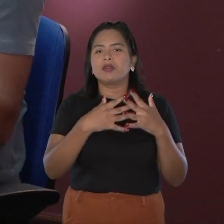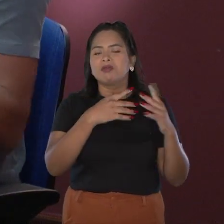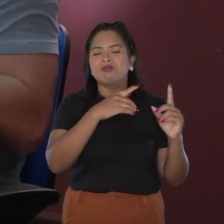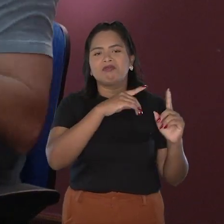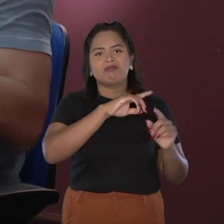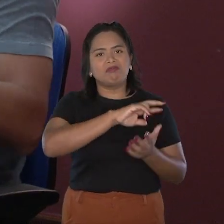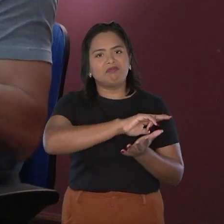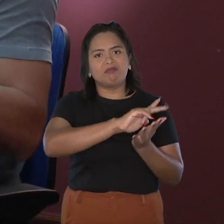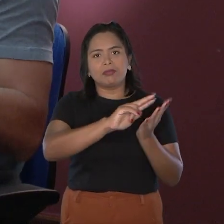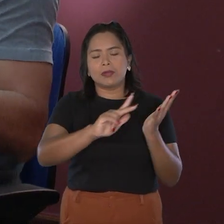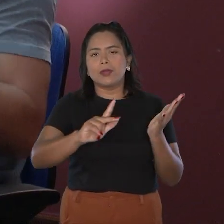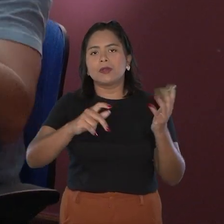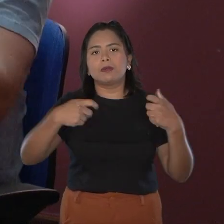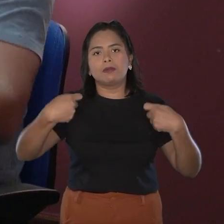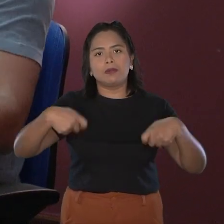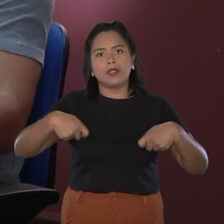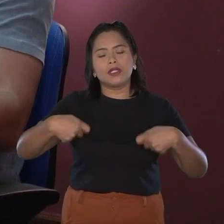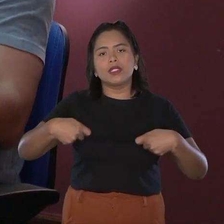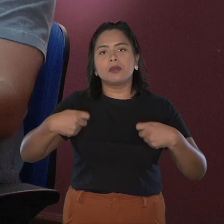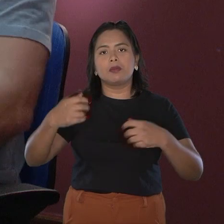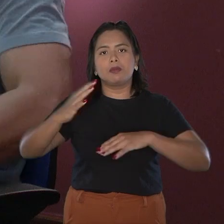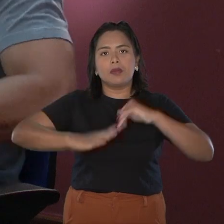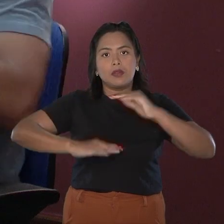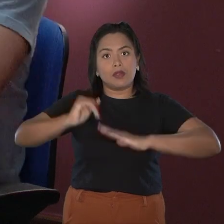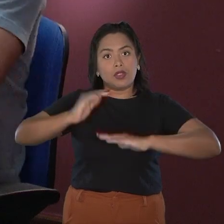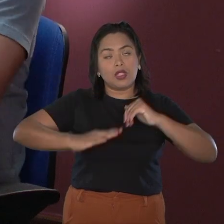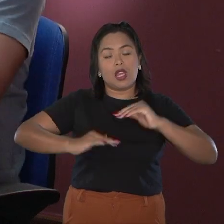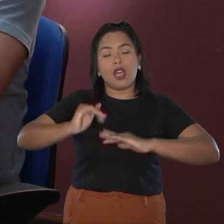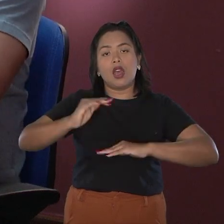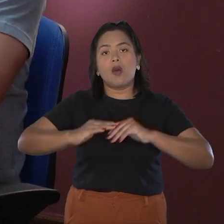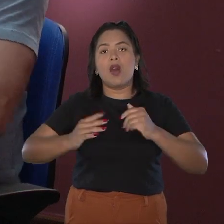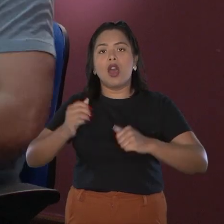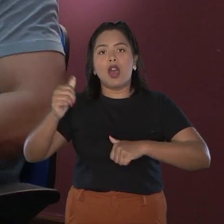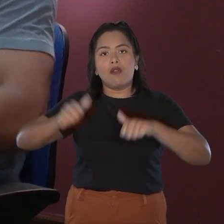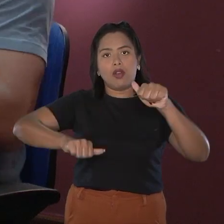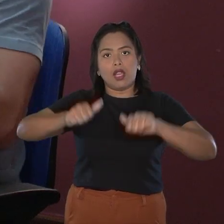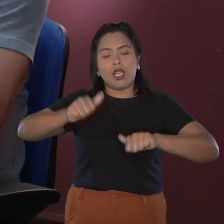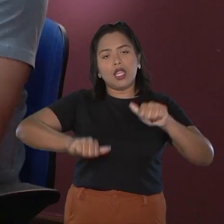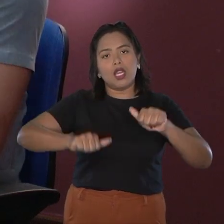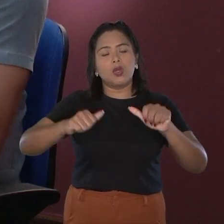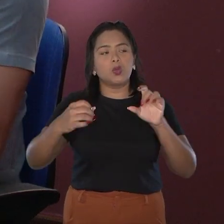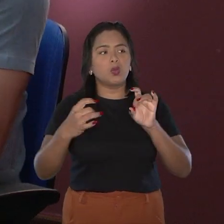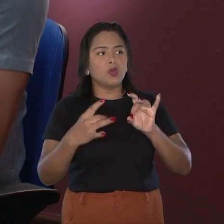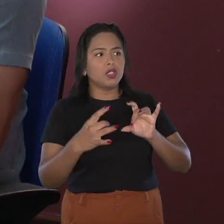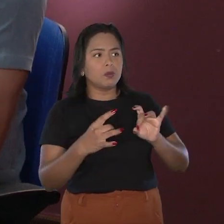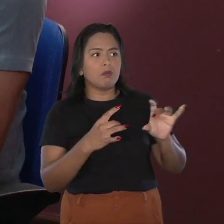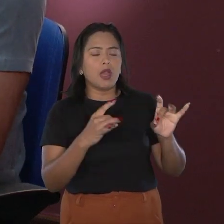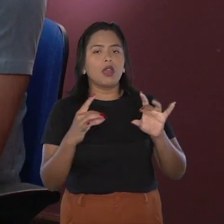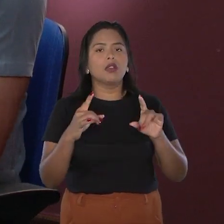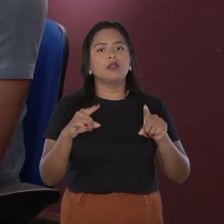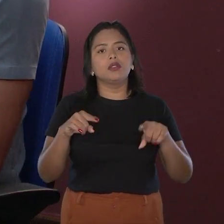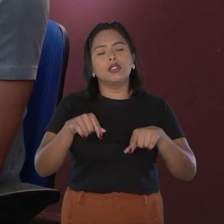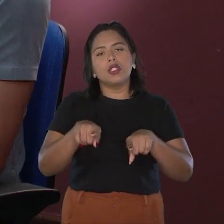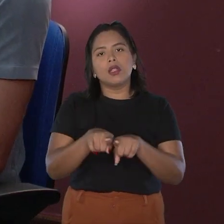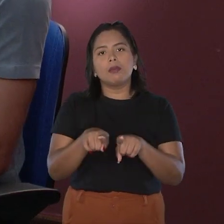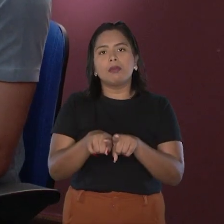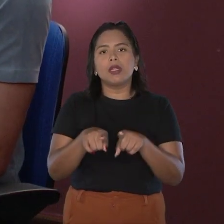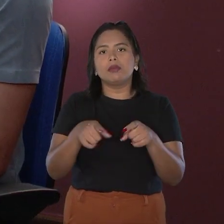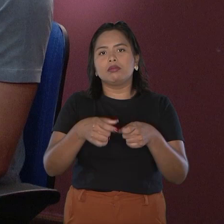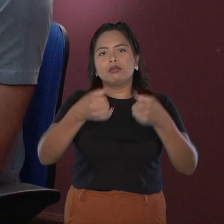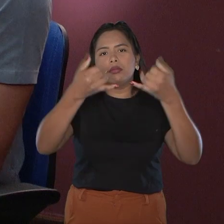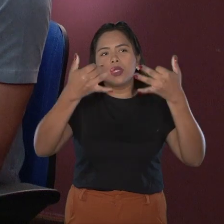onde ela precisava precisaria de um profissional avaliando feedback e fazendo a melhor prescrição né então